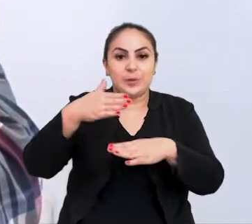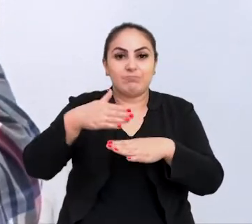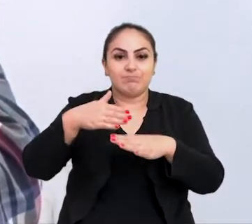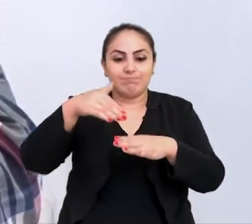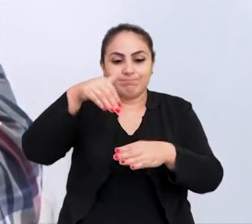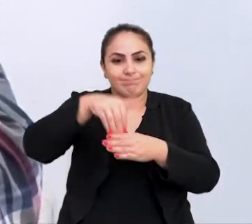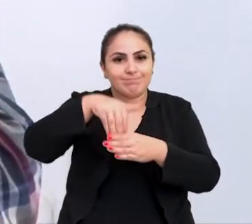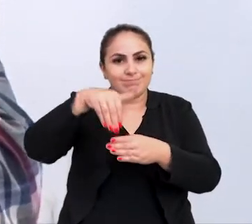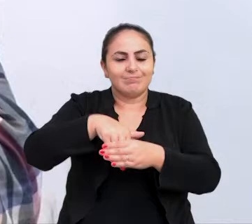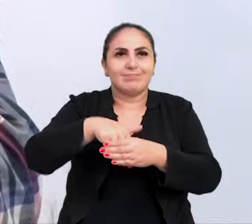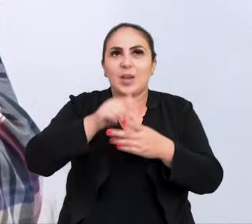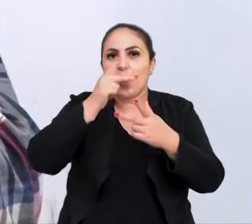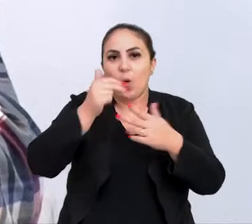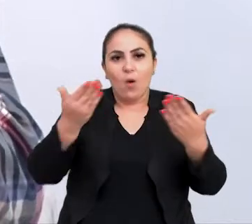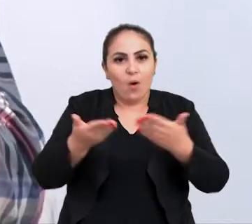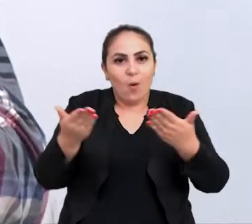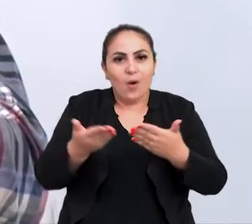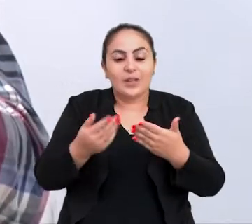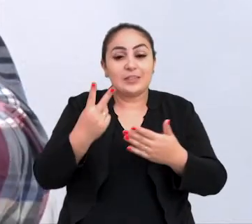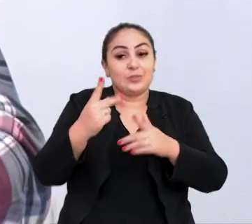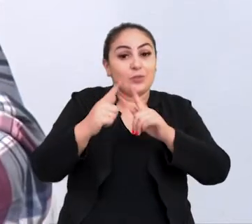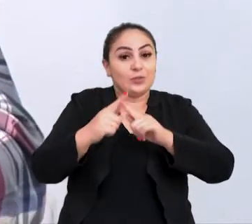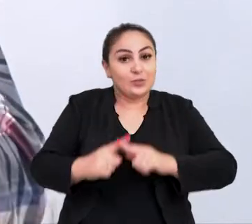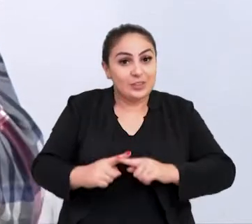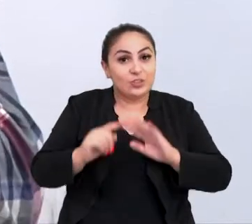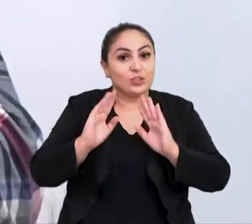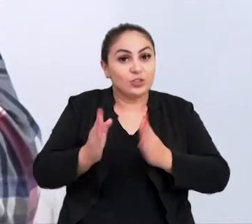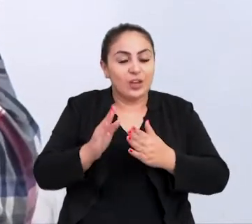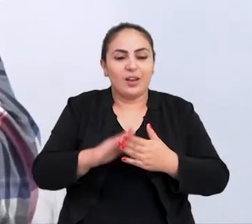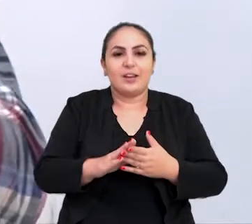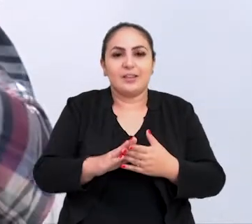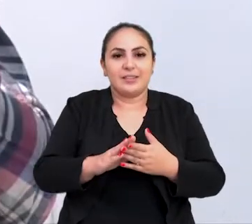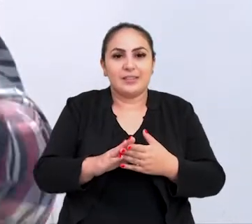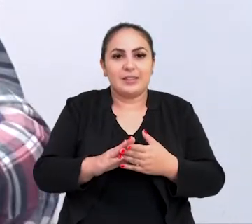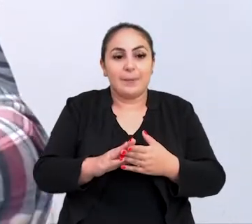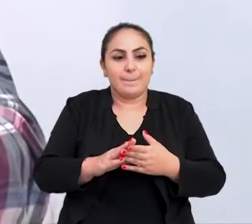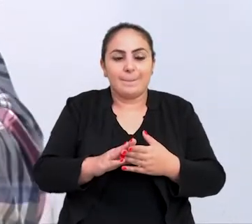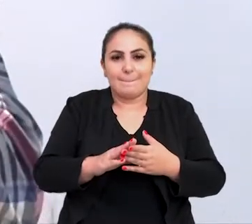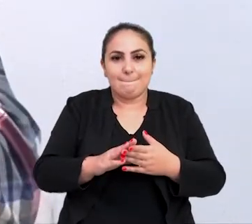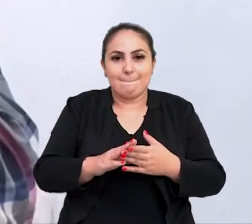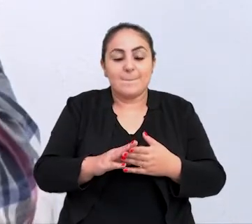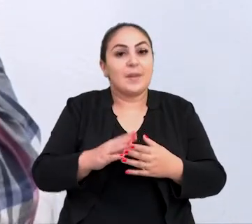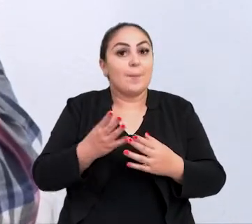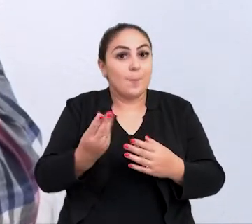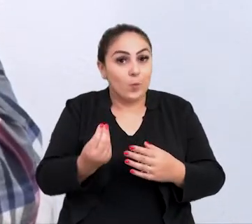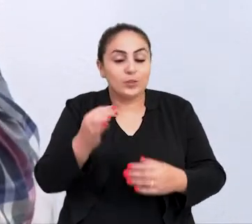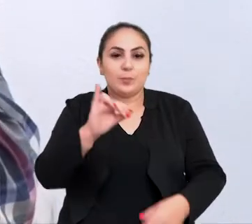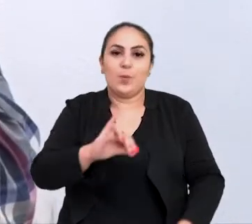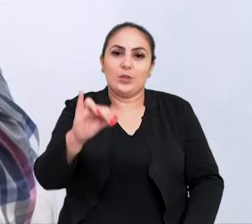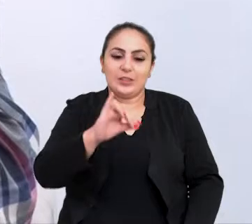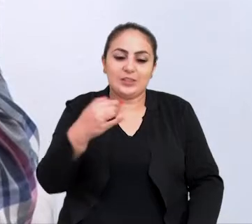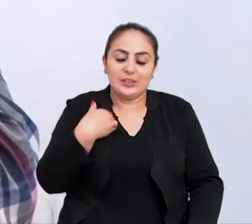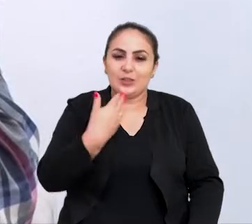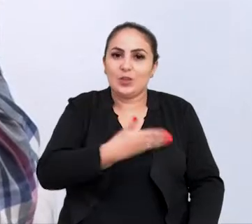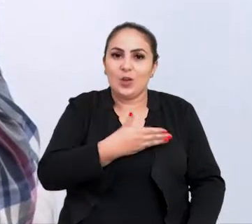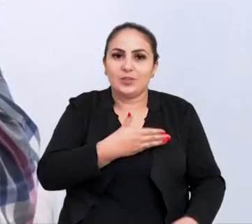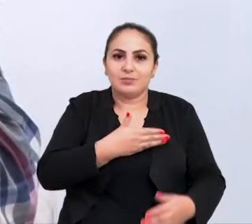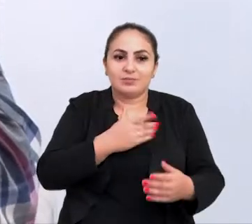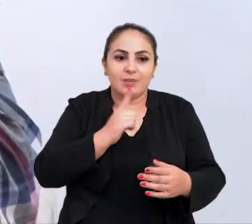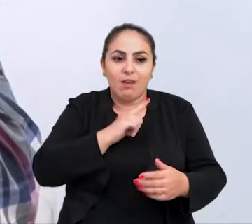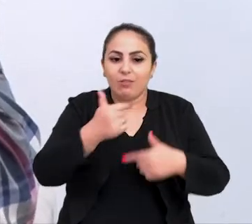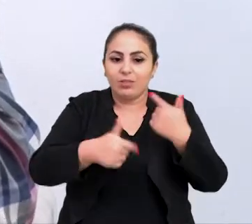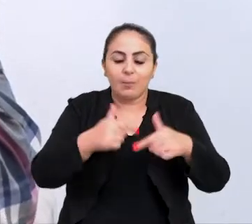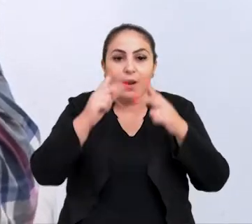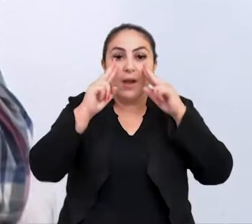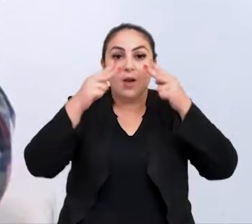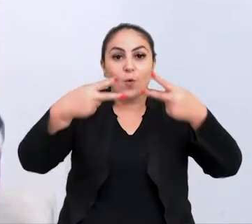de uma eleição, no caso agora pela segunda vez, já com mandato, é muito importante quando a gente tem o